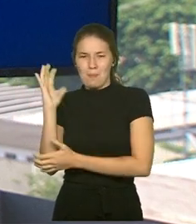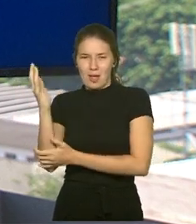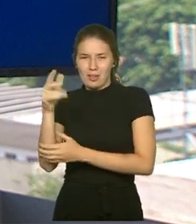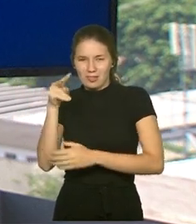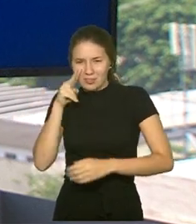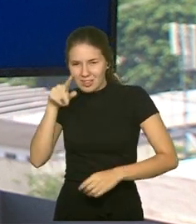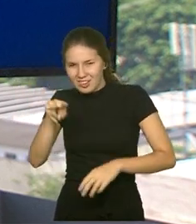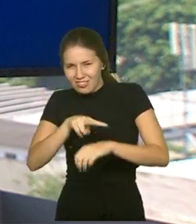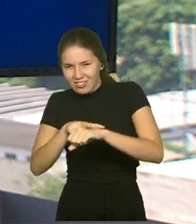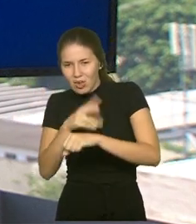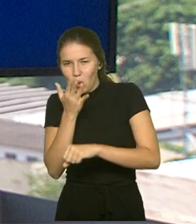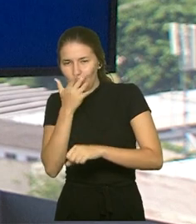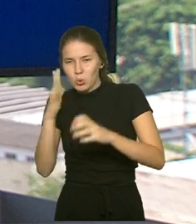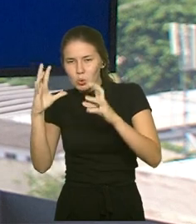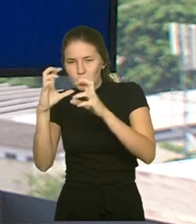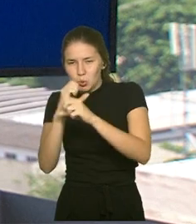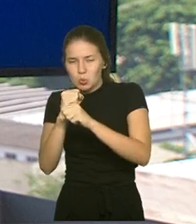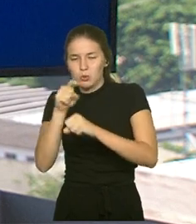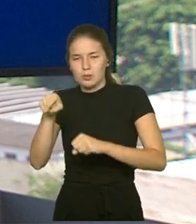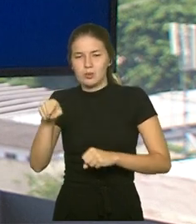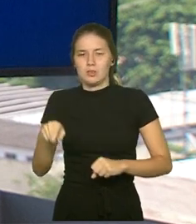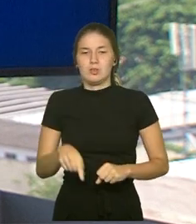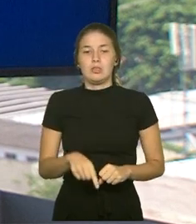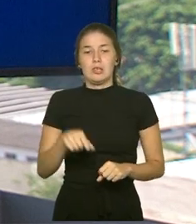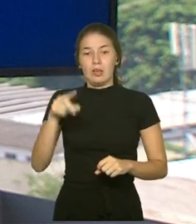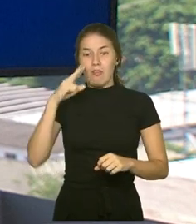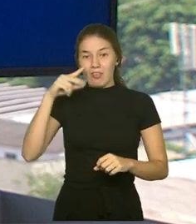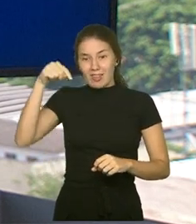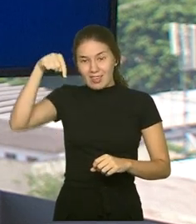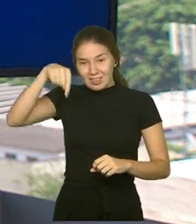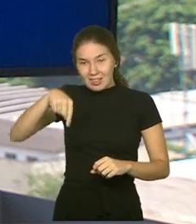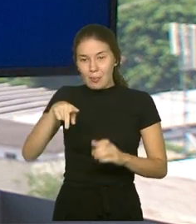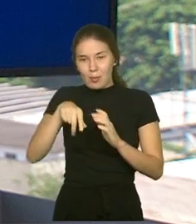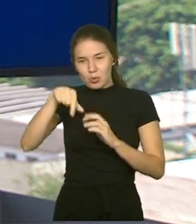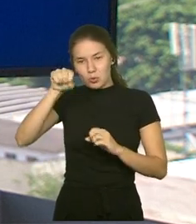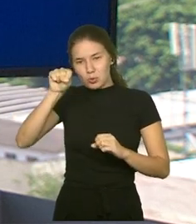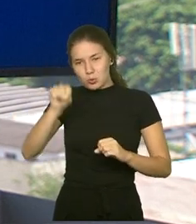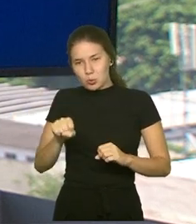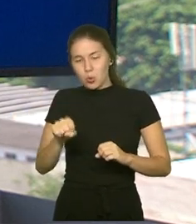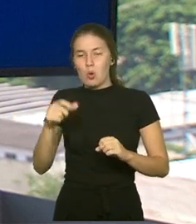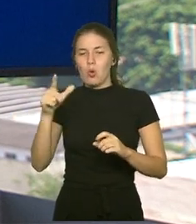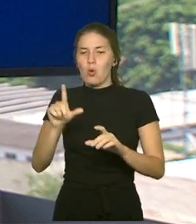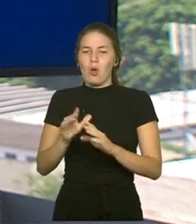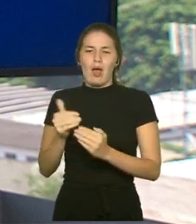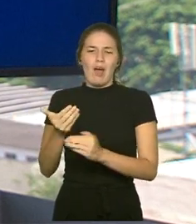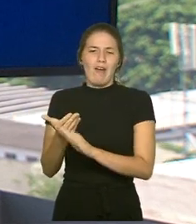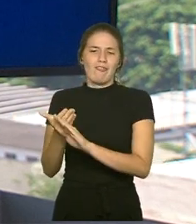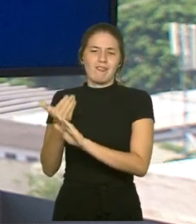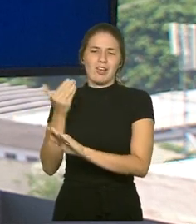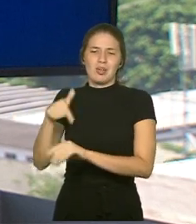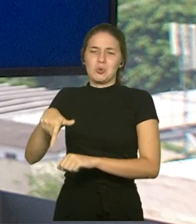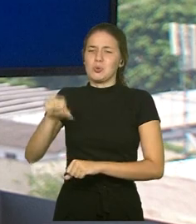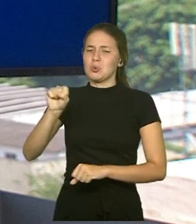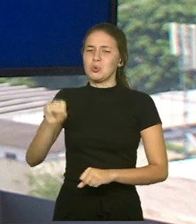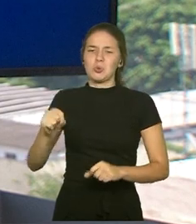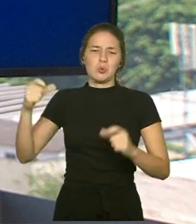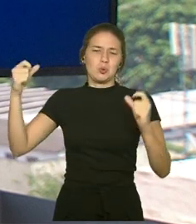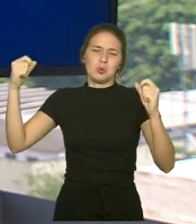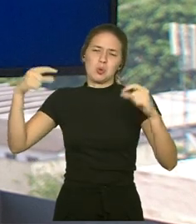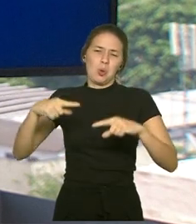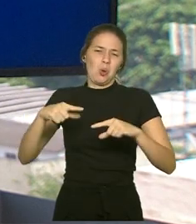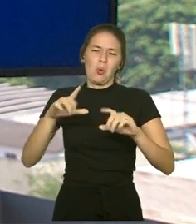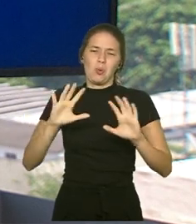toda essa região aqui em verde mais escuro descendo no mapa a frente fria finalmente se afasta da região sul Mas